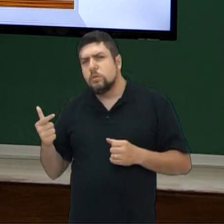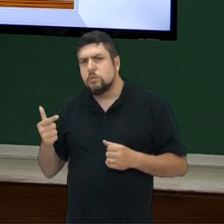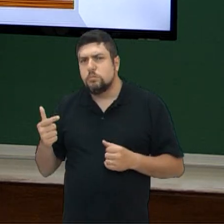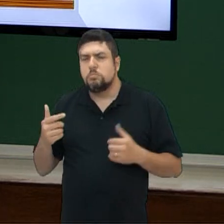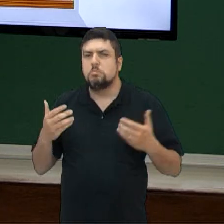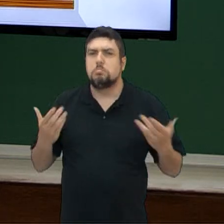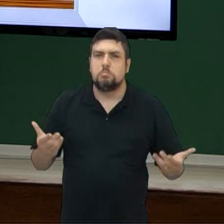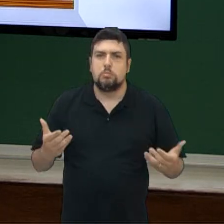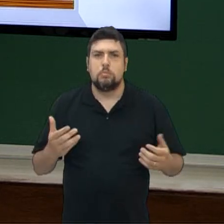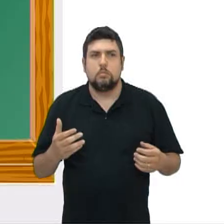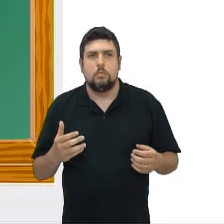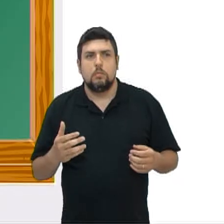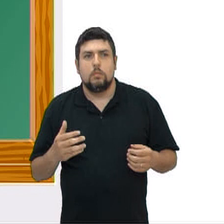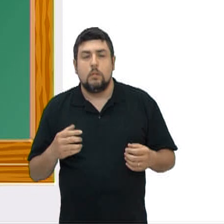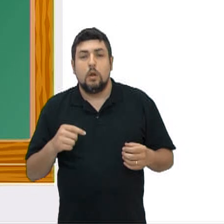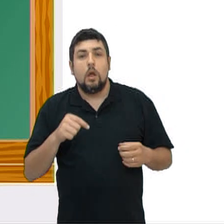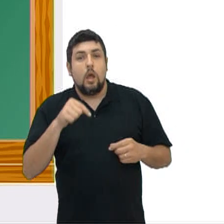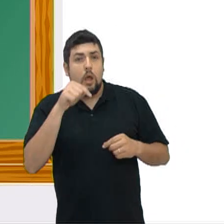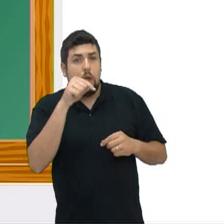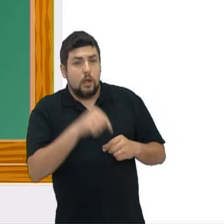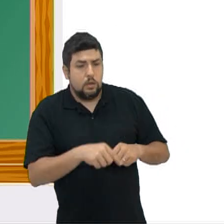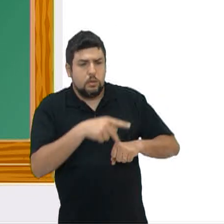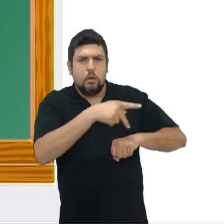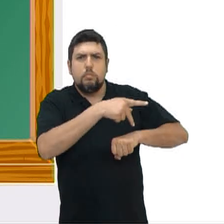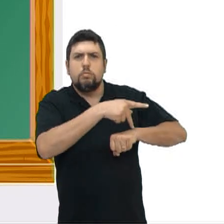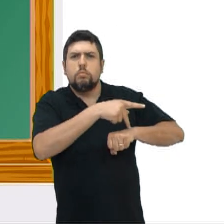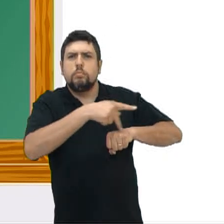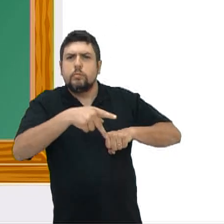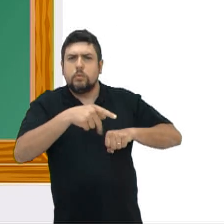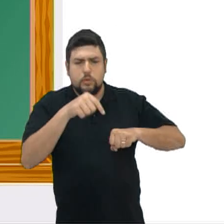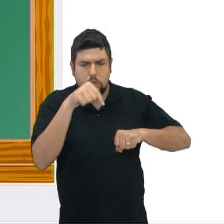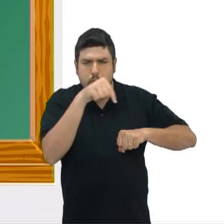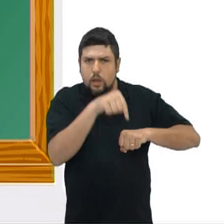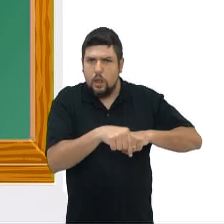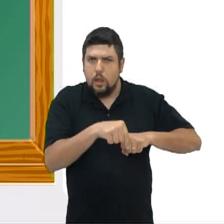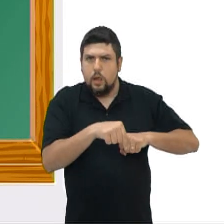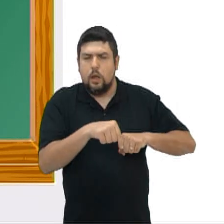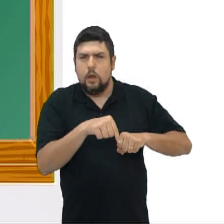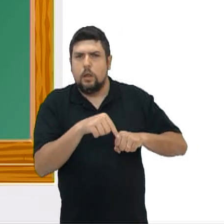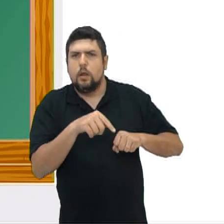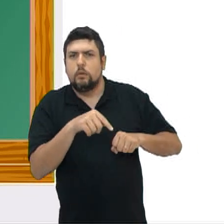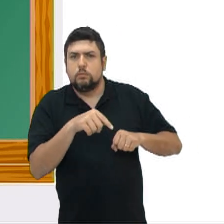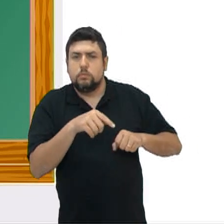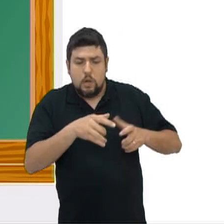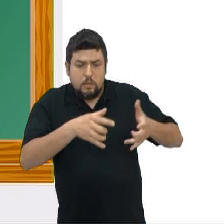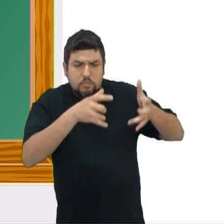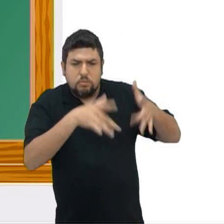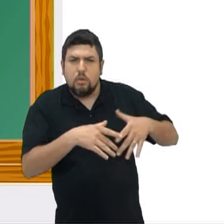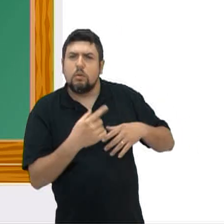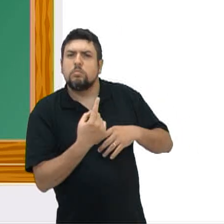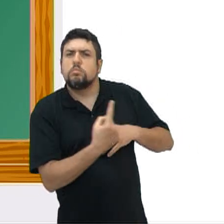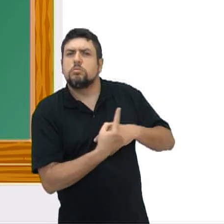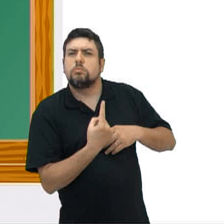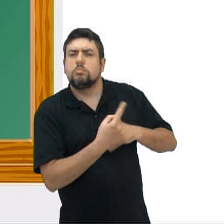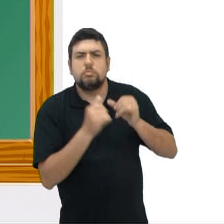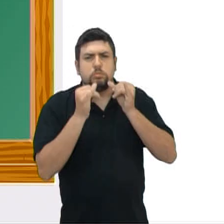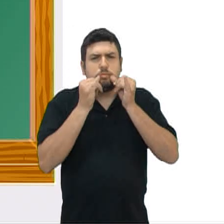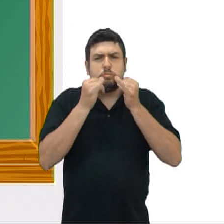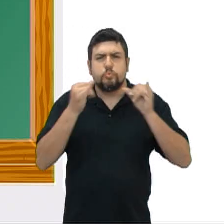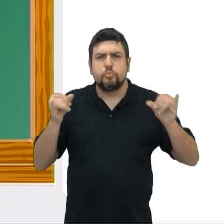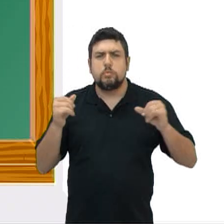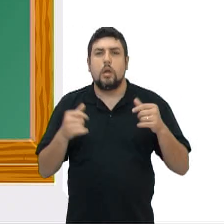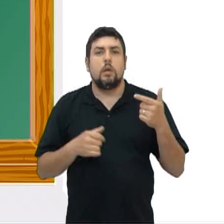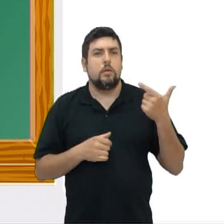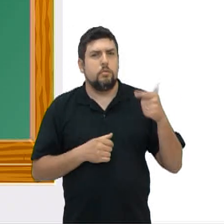forma pura, a maioria dessas substâncias covalentes, elas não conduzem corrente elétrica. Elas